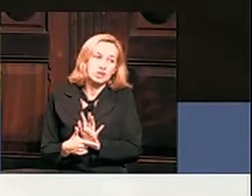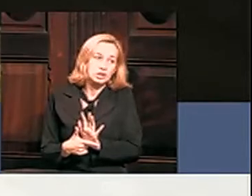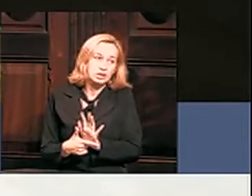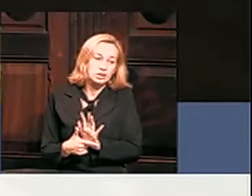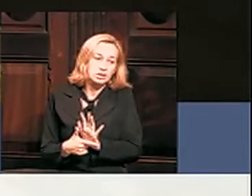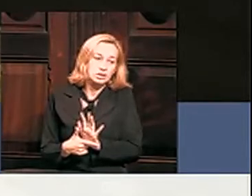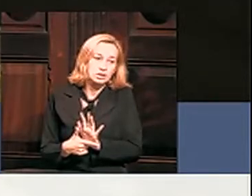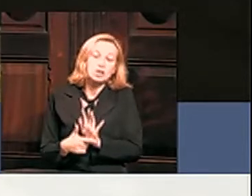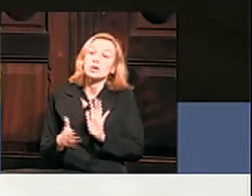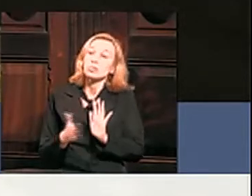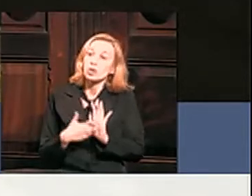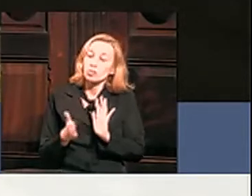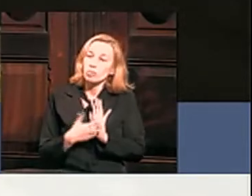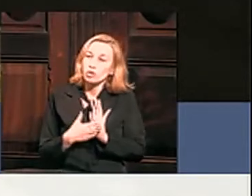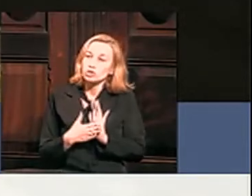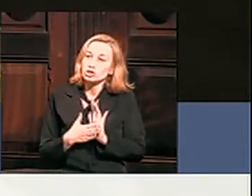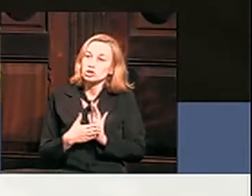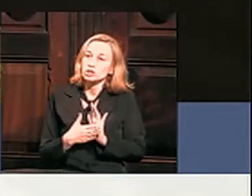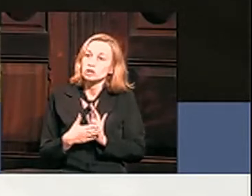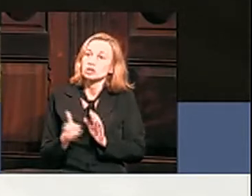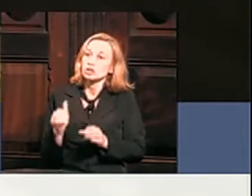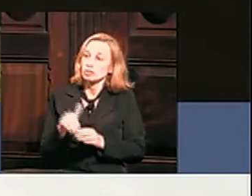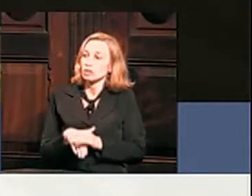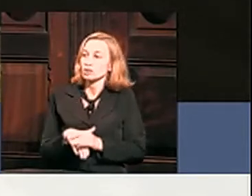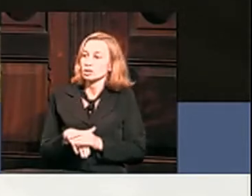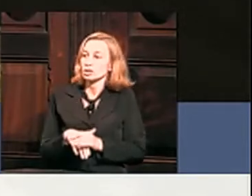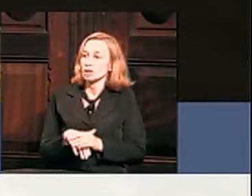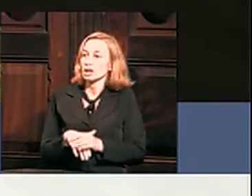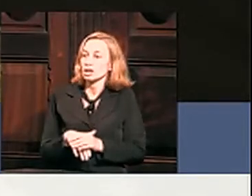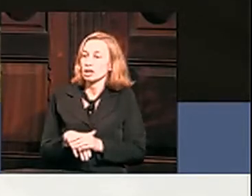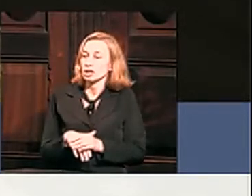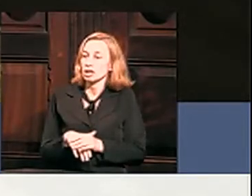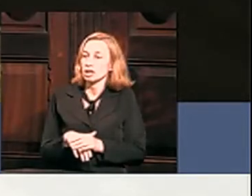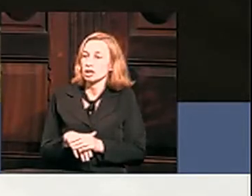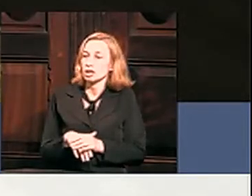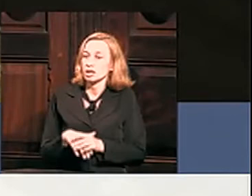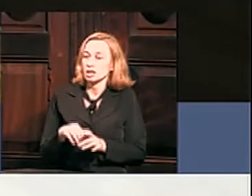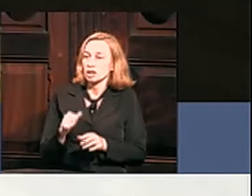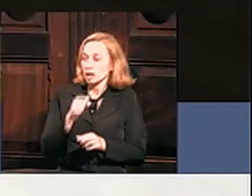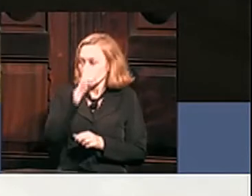a proposta de voltar para a população